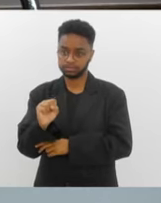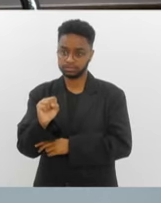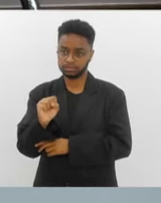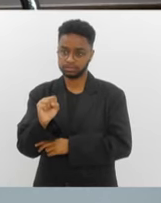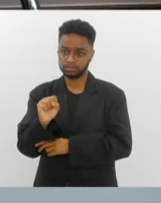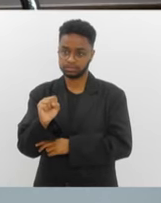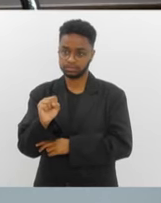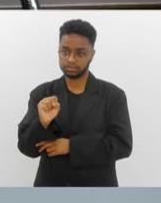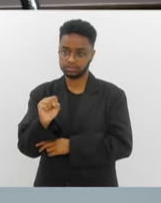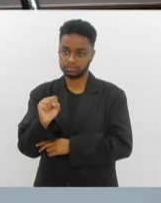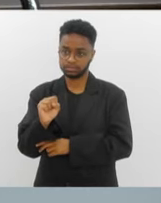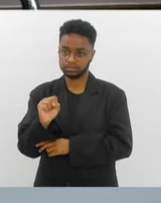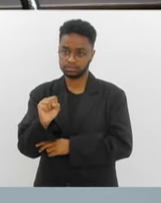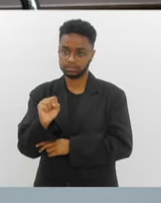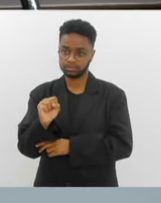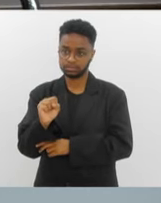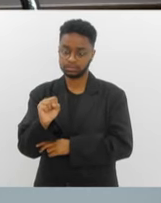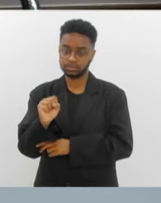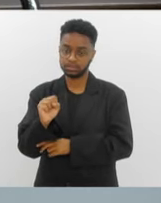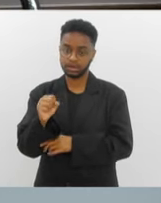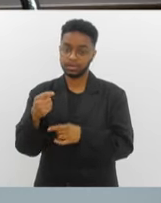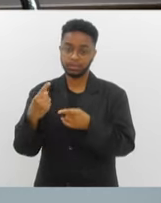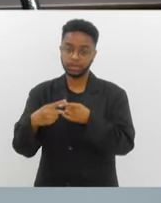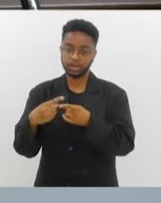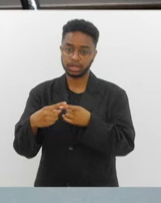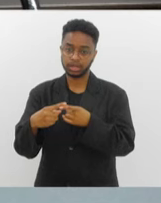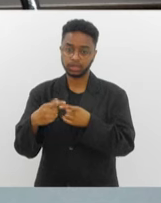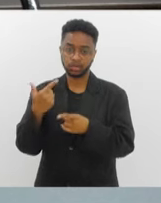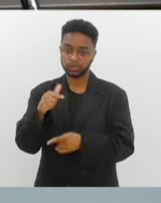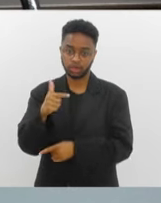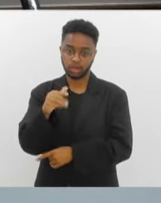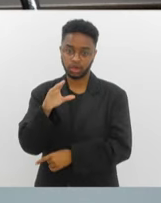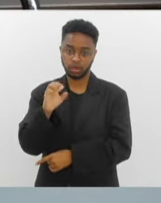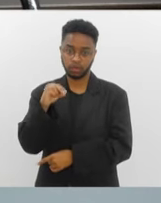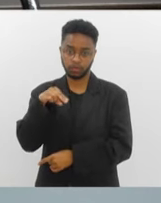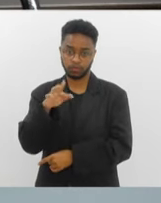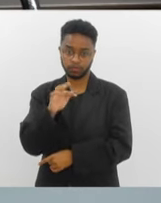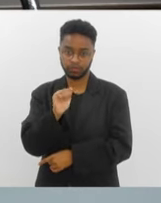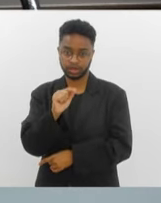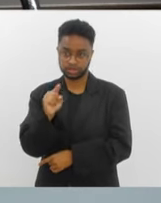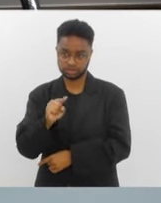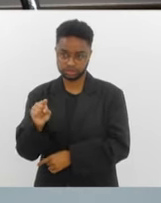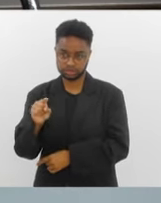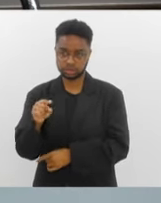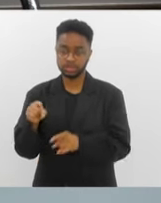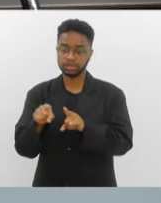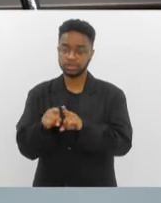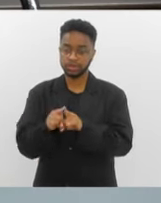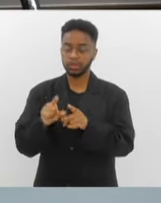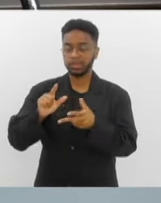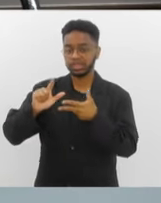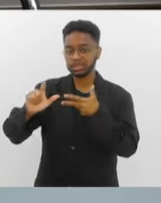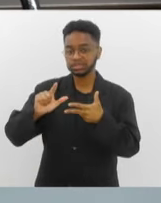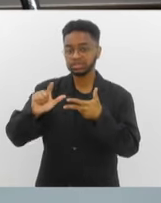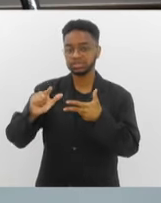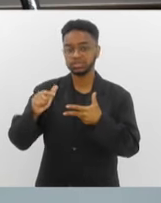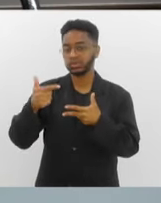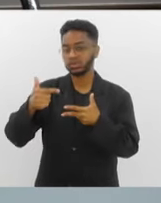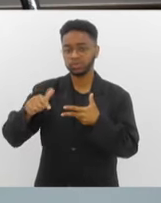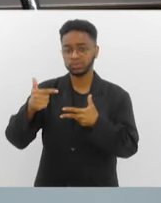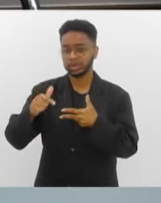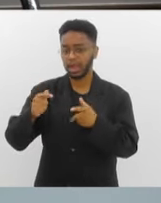tem... com indicação. É, porque não existe CONFAS nesse caso. Isso, ainda o legislativo também não teria nem